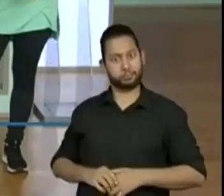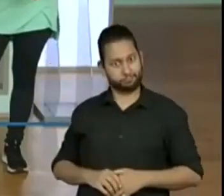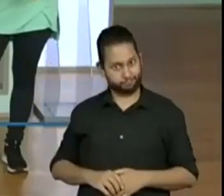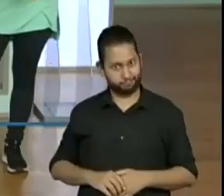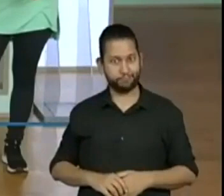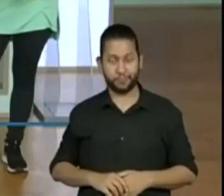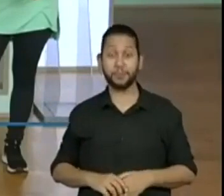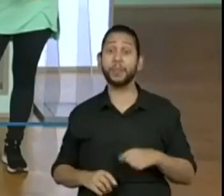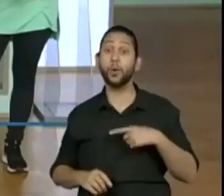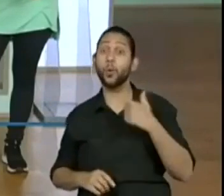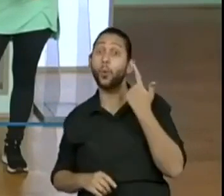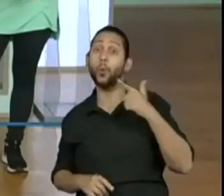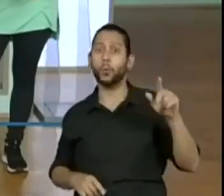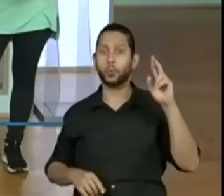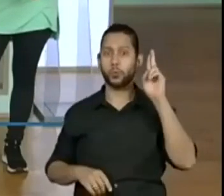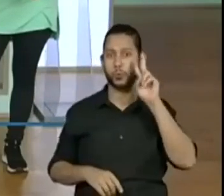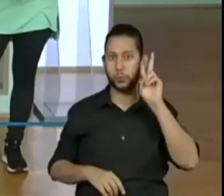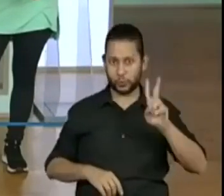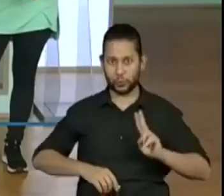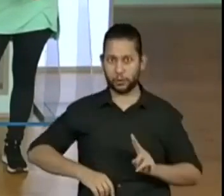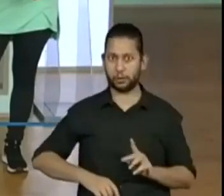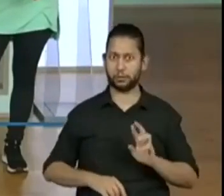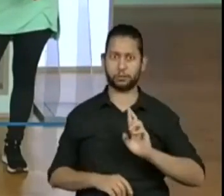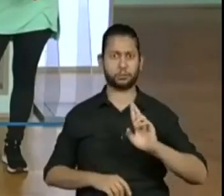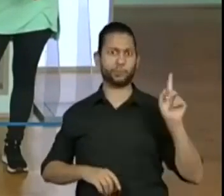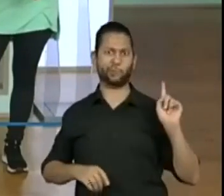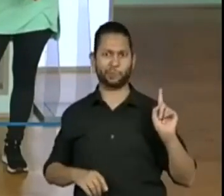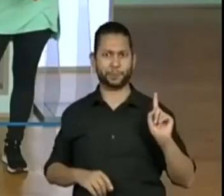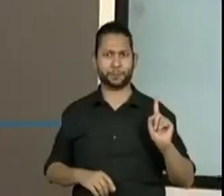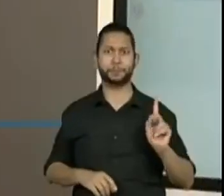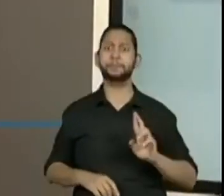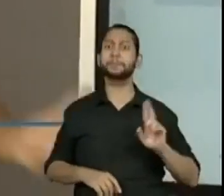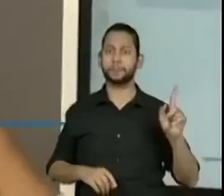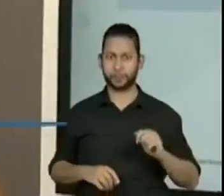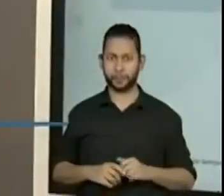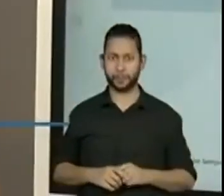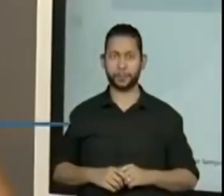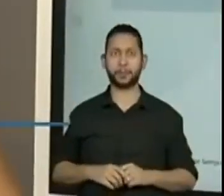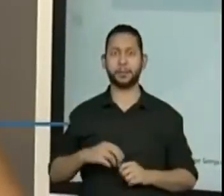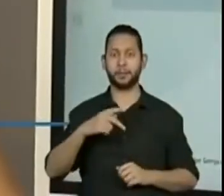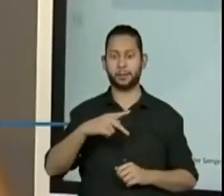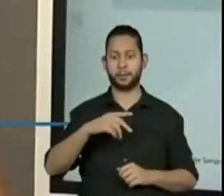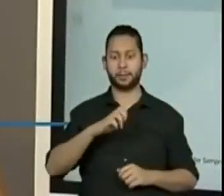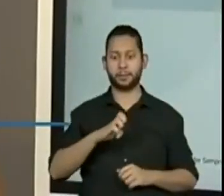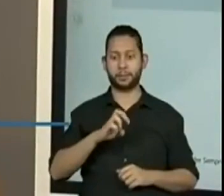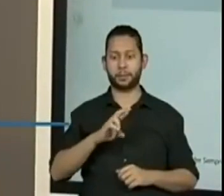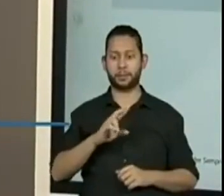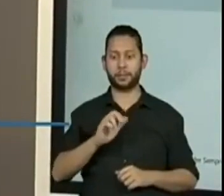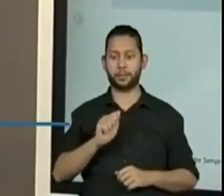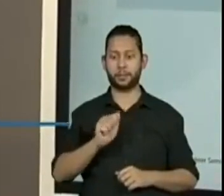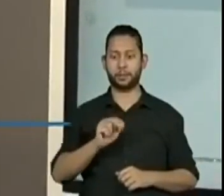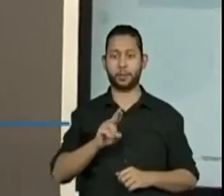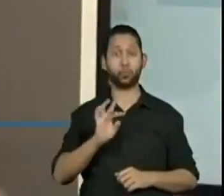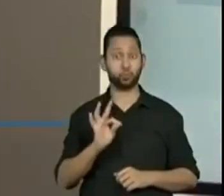falado aí, que não acontece nada disso. Na versão do Charles Perrault, o que acontece?